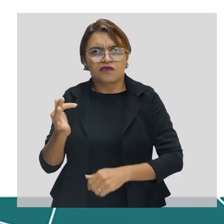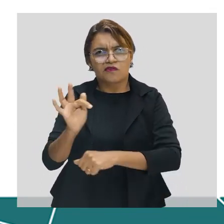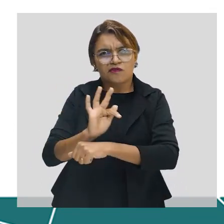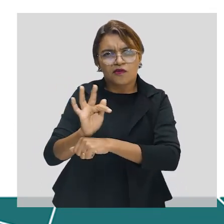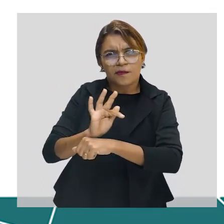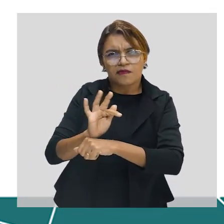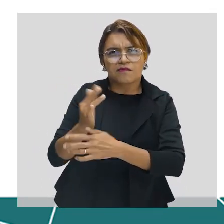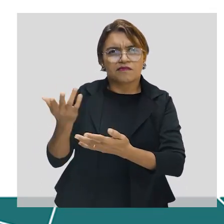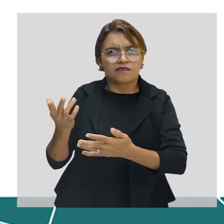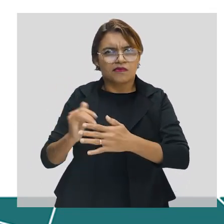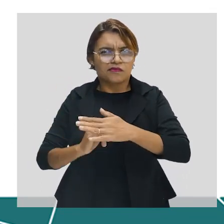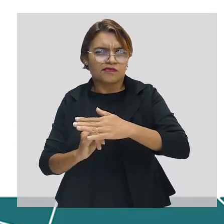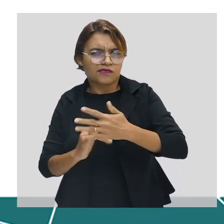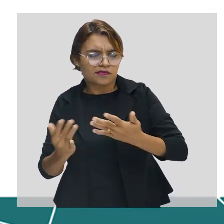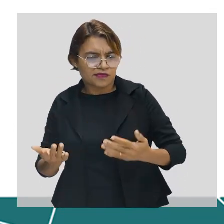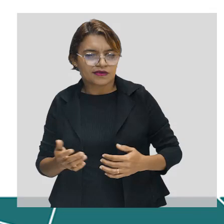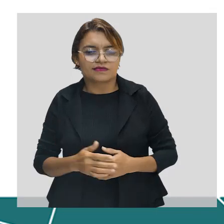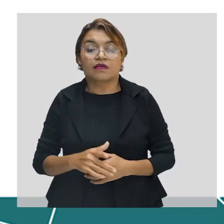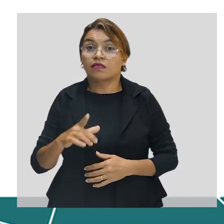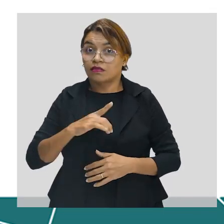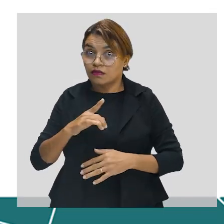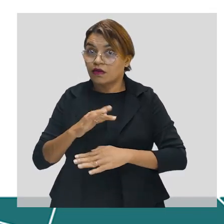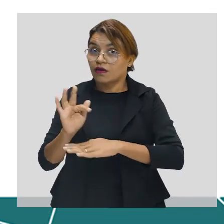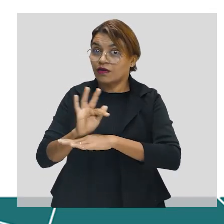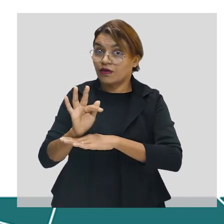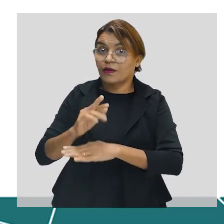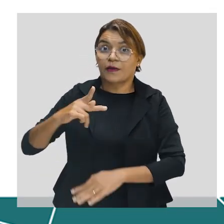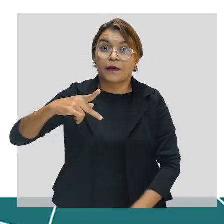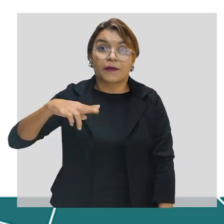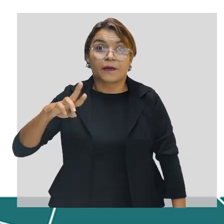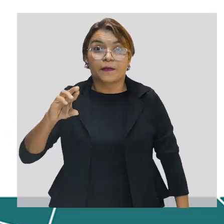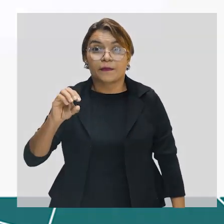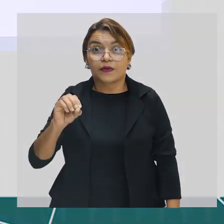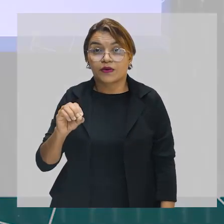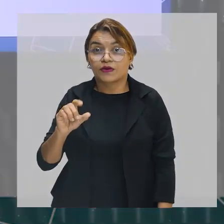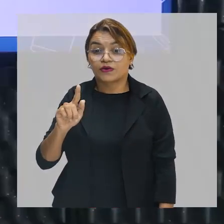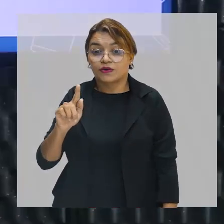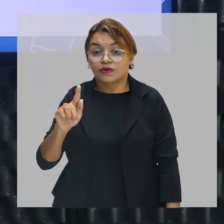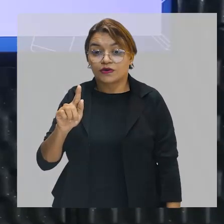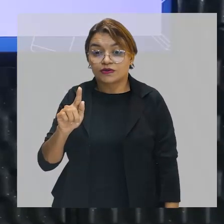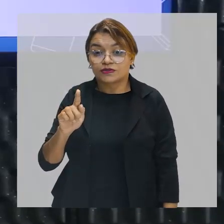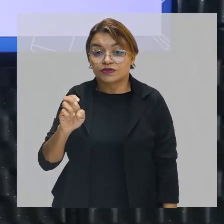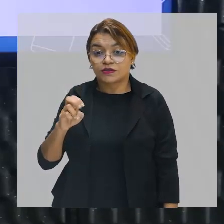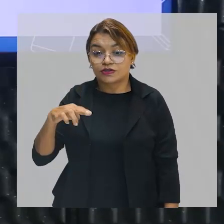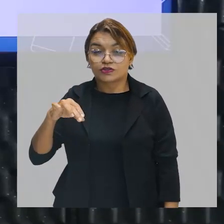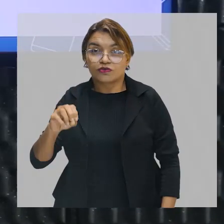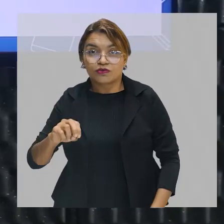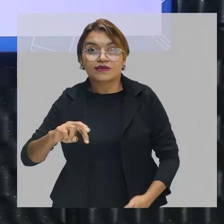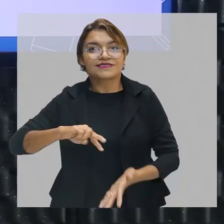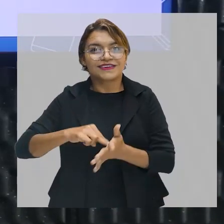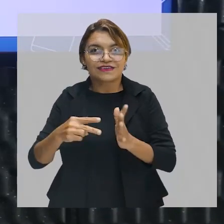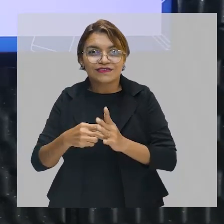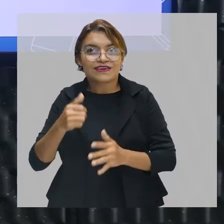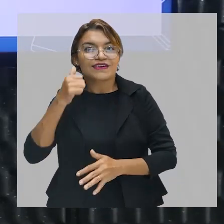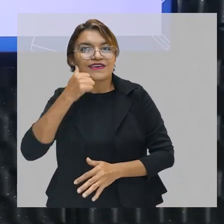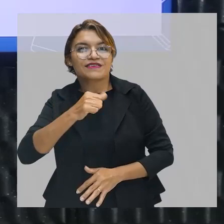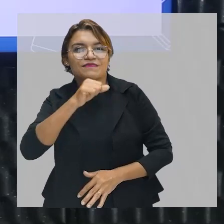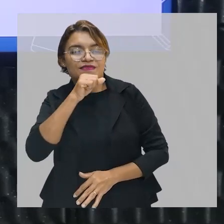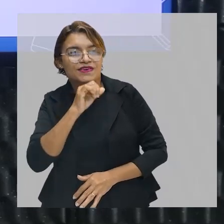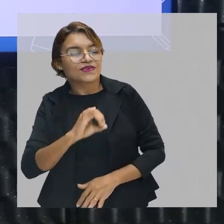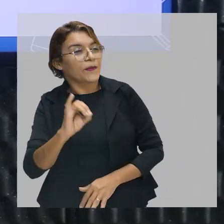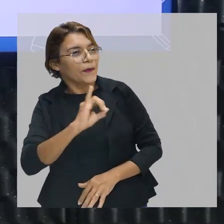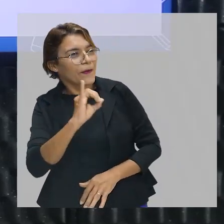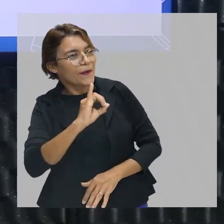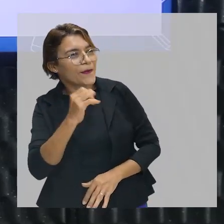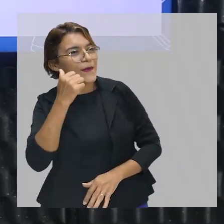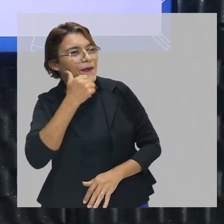aí um exemplo de linguagem formal, né? Progenitora. Progenitora seria o quê? O mesmo que mãe. Um alô aí, mamãe. Aí